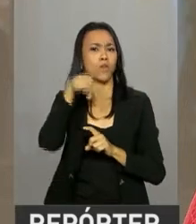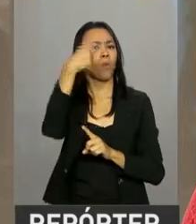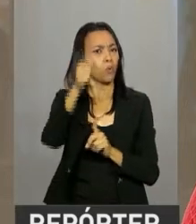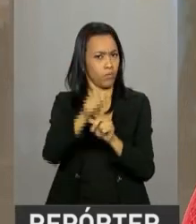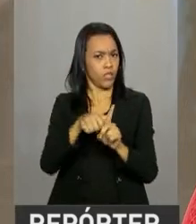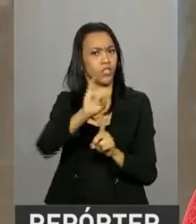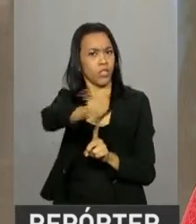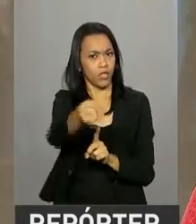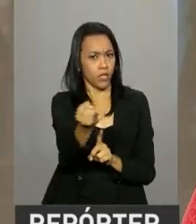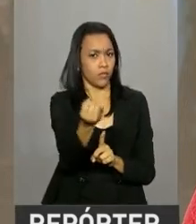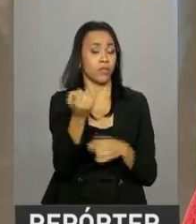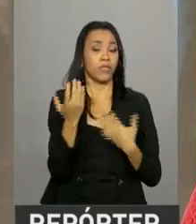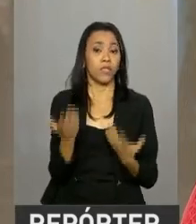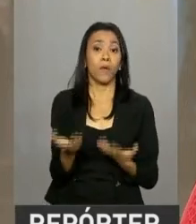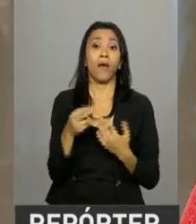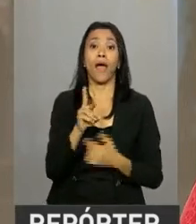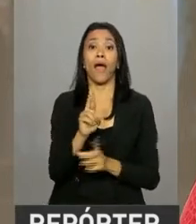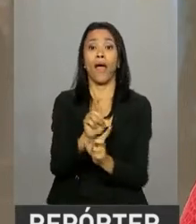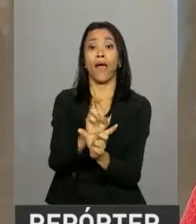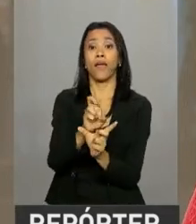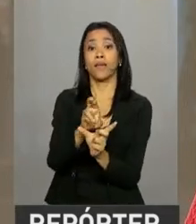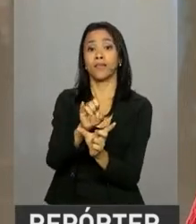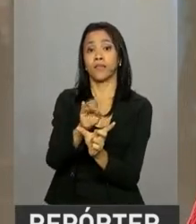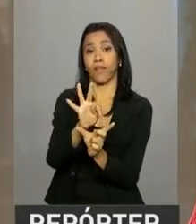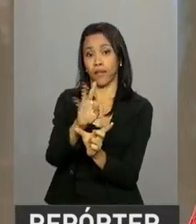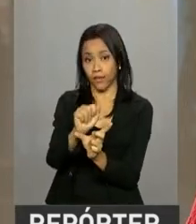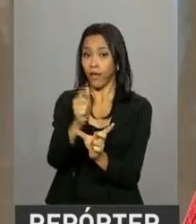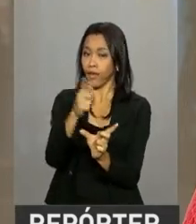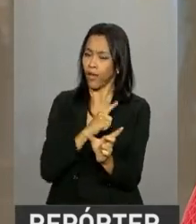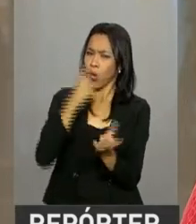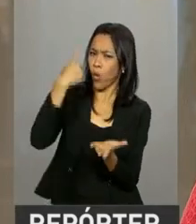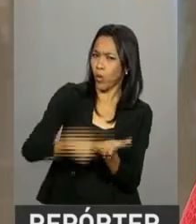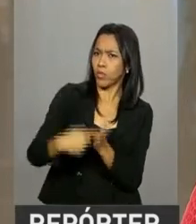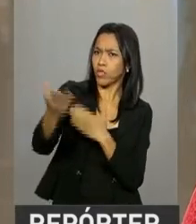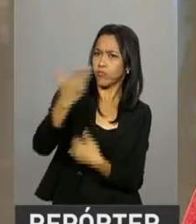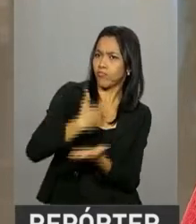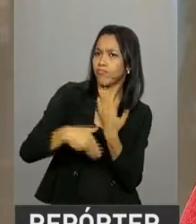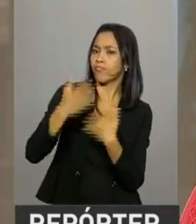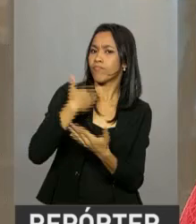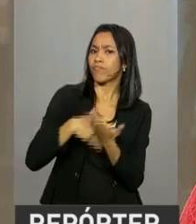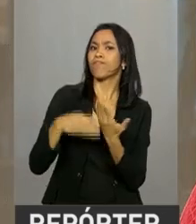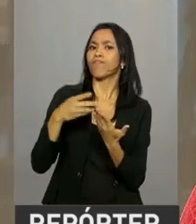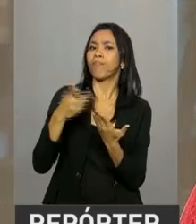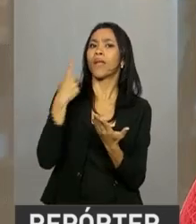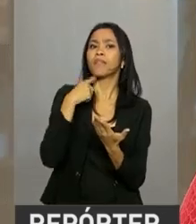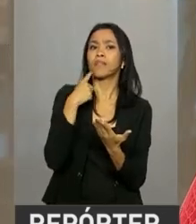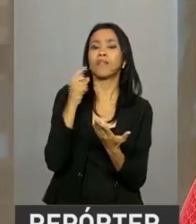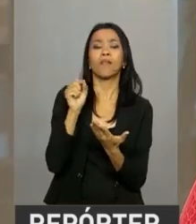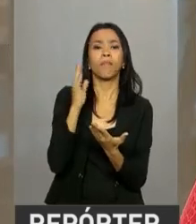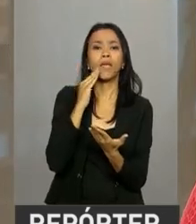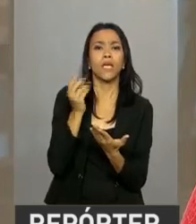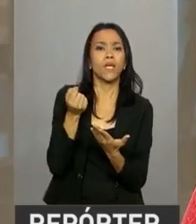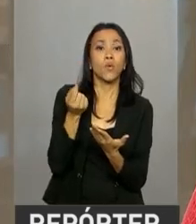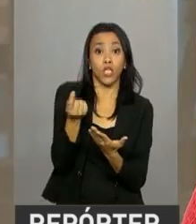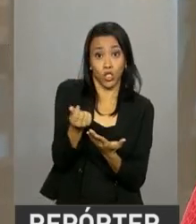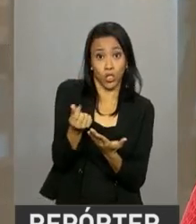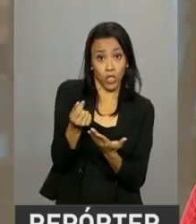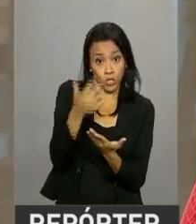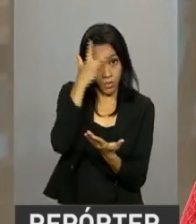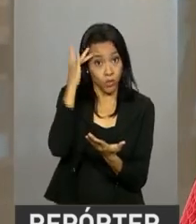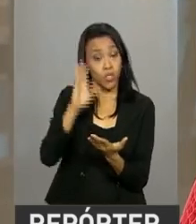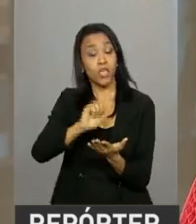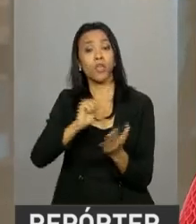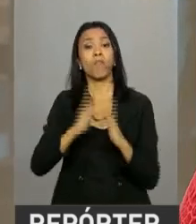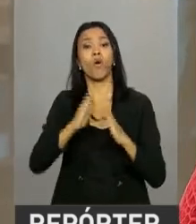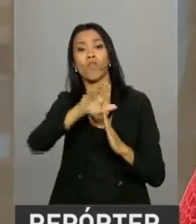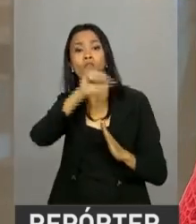vem. Além disso, a Receita quer firmar acordos bilaterais para ter acesso a dados retroativos sobre rendimentos brasileiros